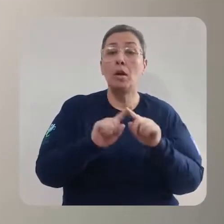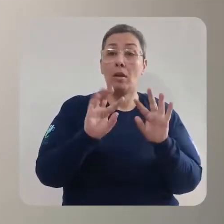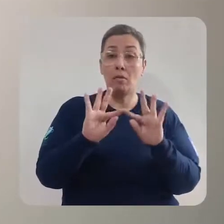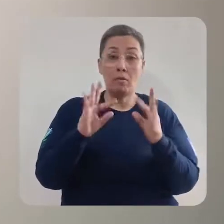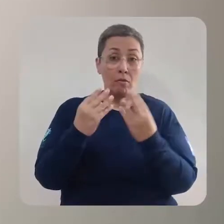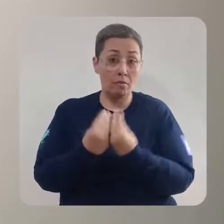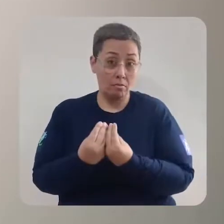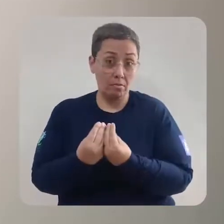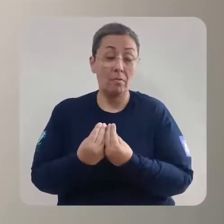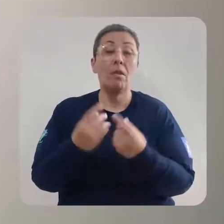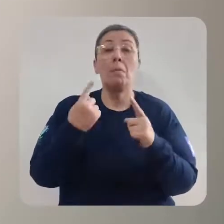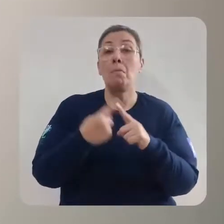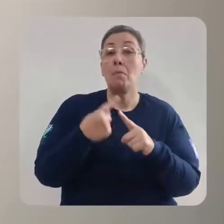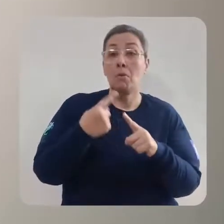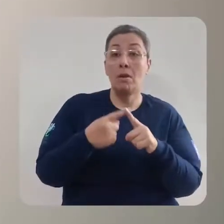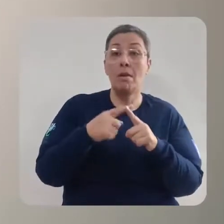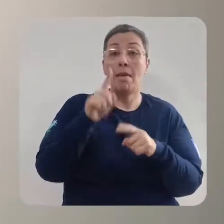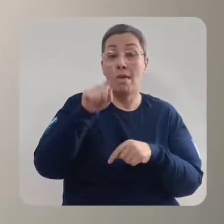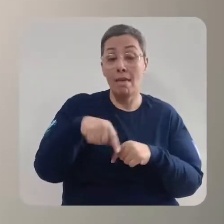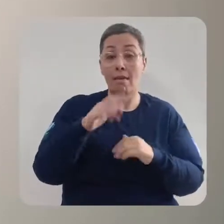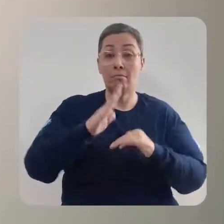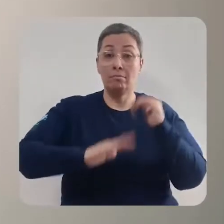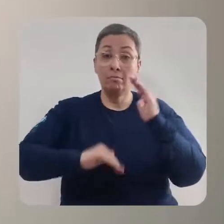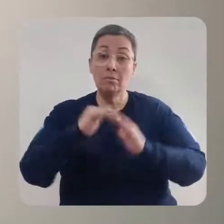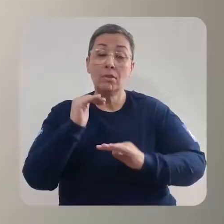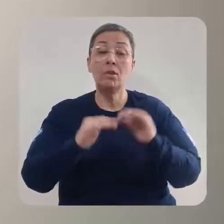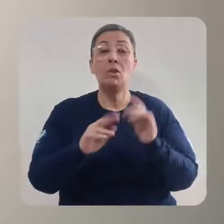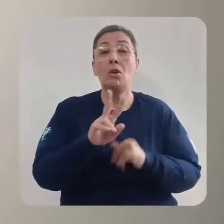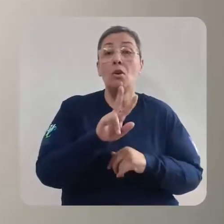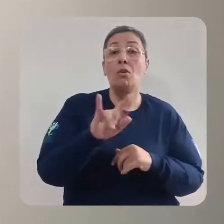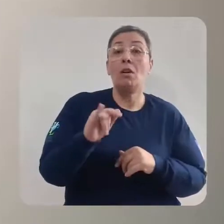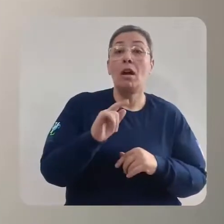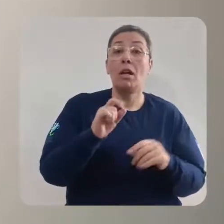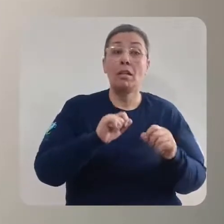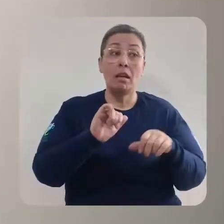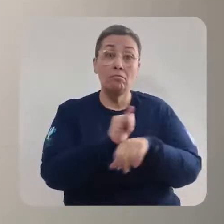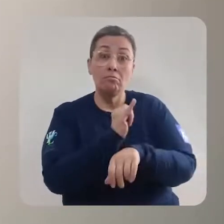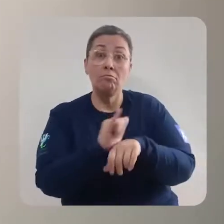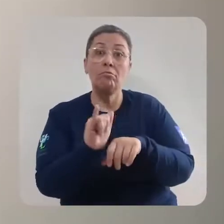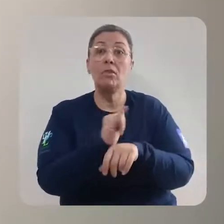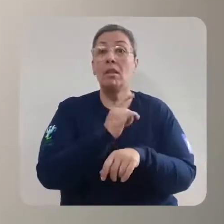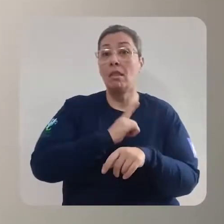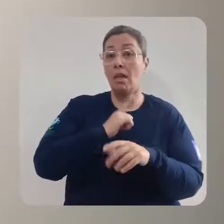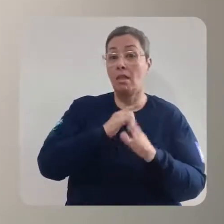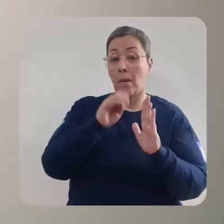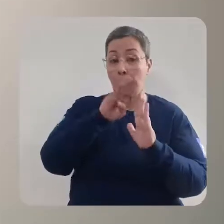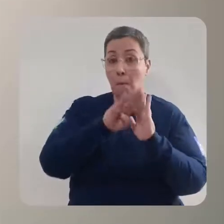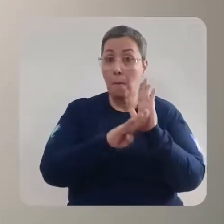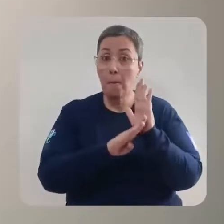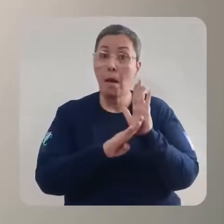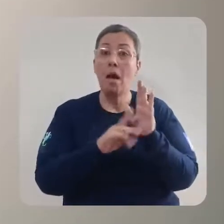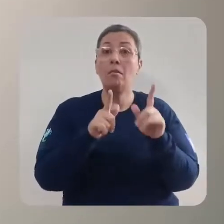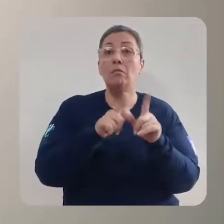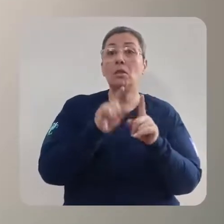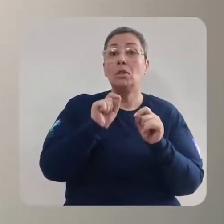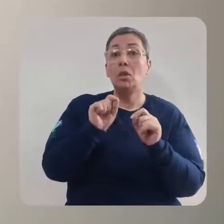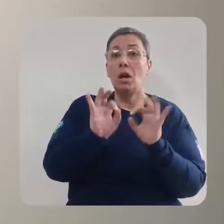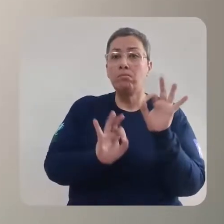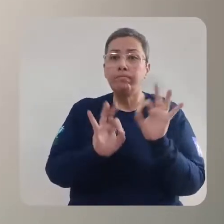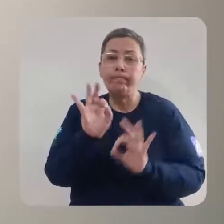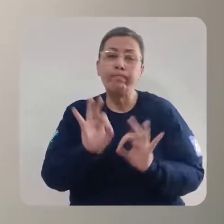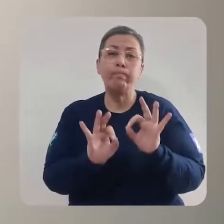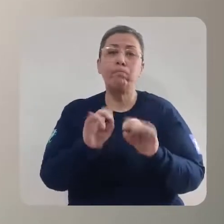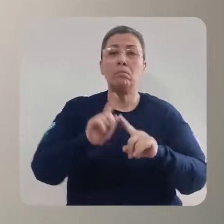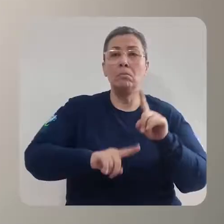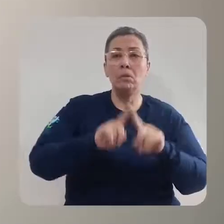a família. Porque nessa ação nós teremos o quê? Estratégias, processos e ferramentas